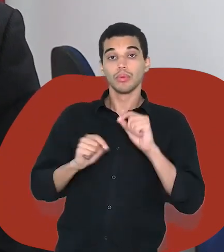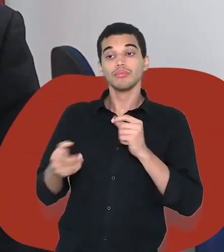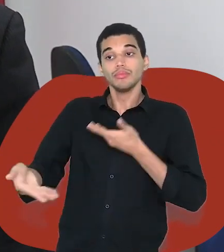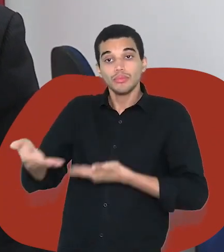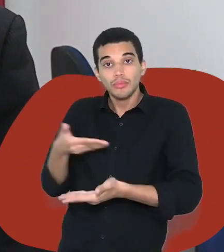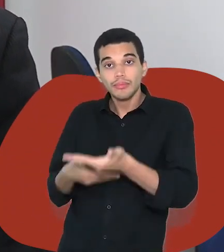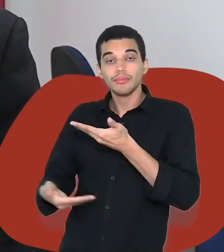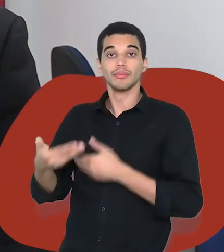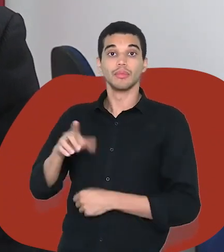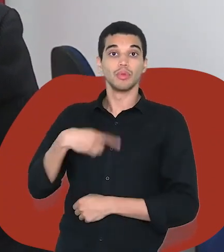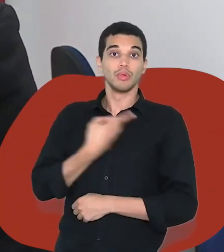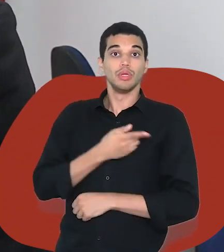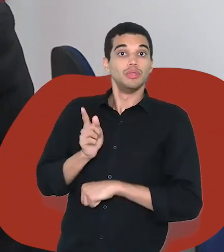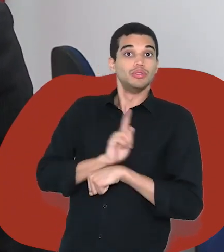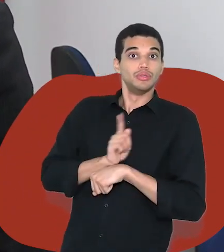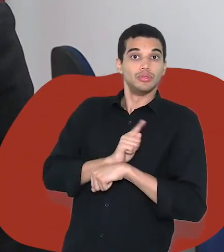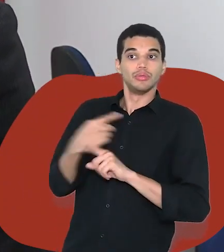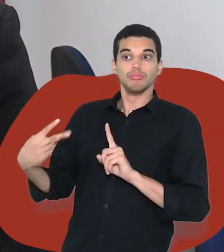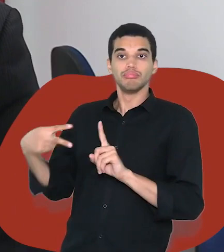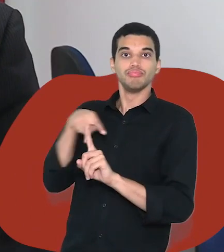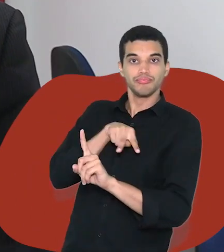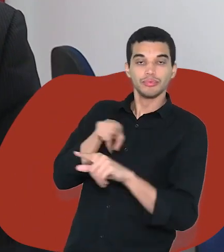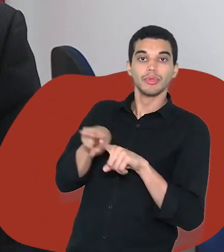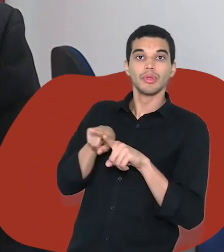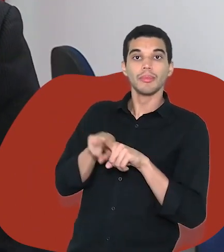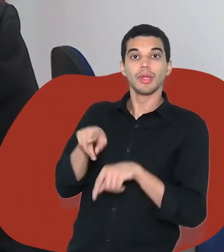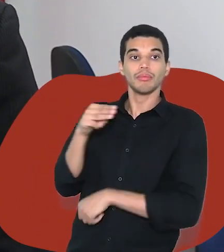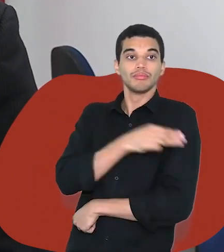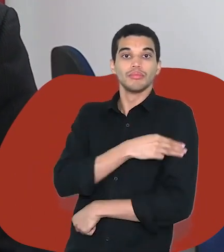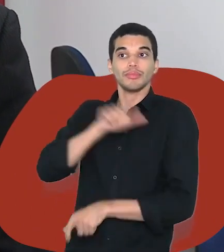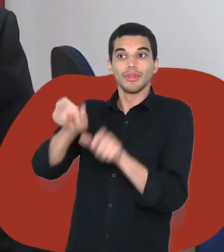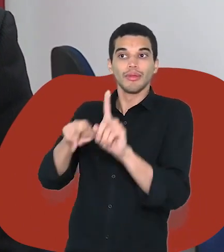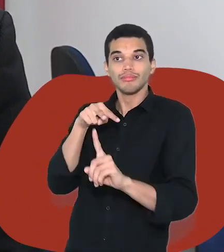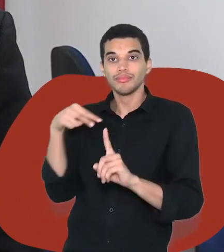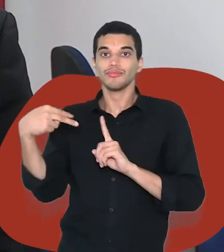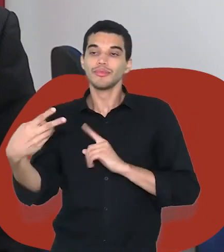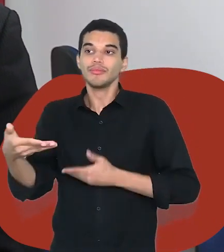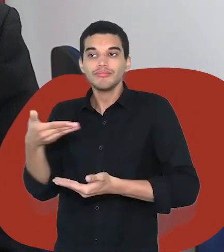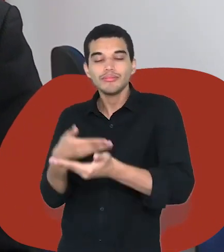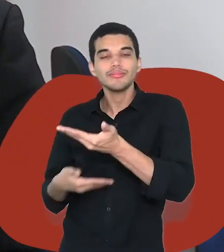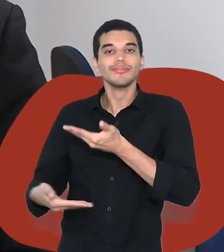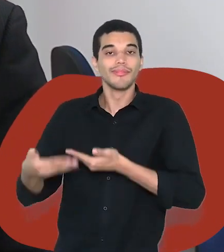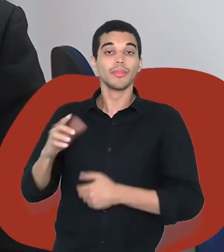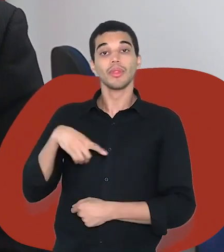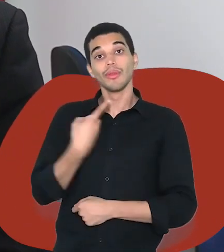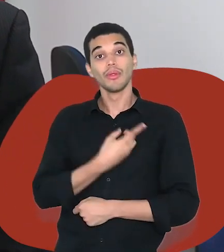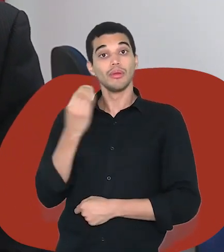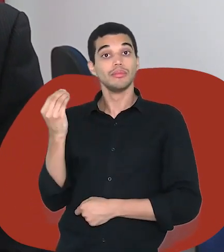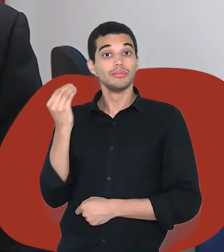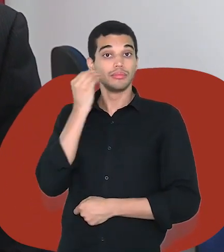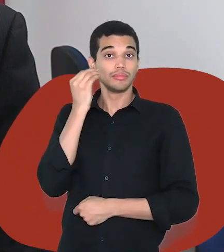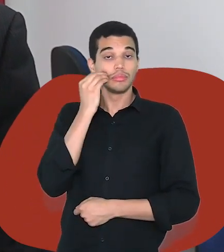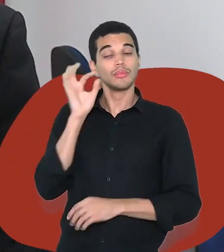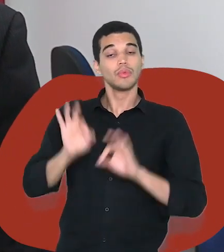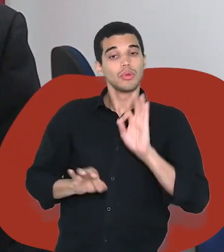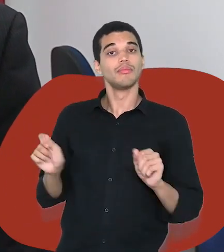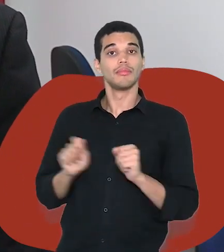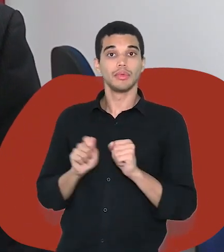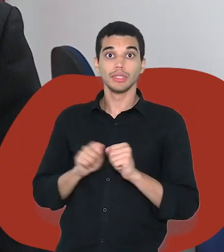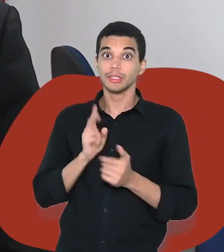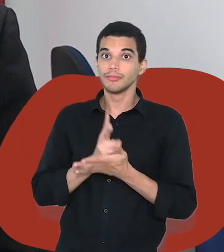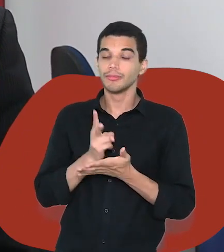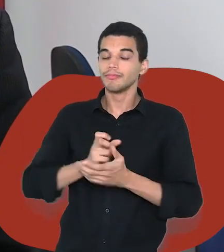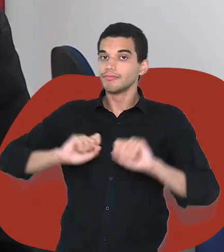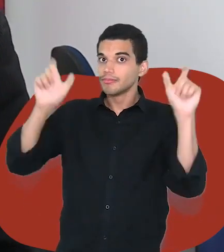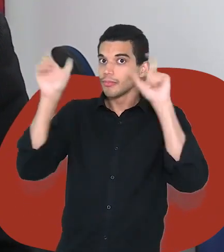de compartilhar tanto a expectativa da gestão quanto a dos colegas, nós estamos buscando as construções